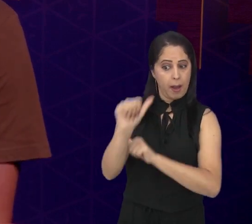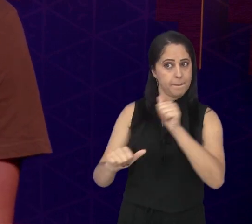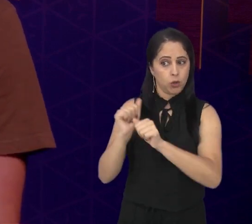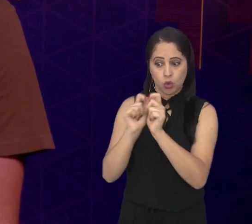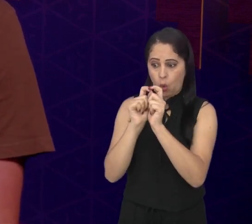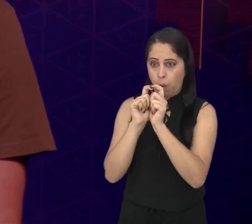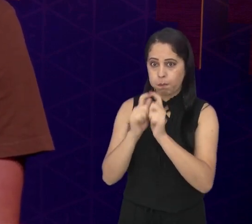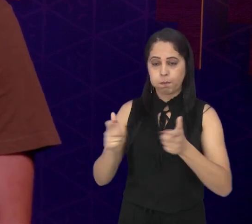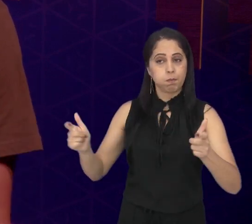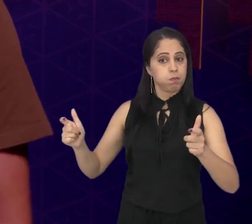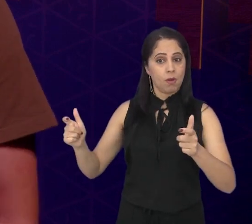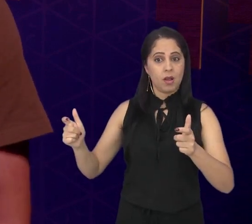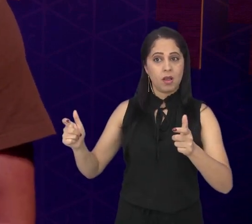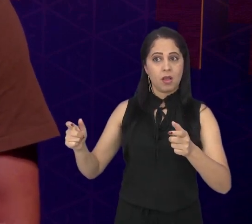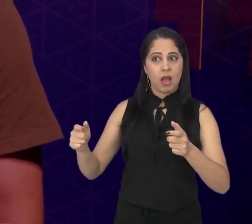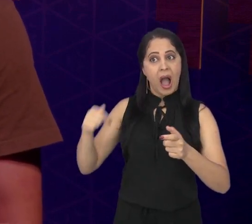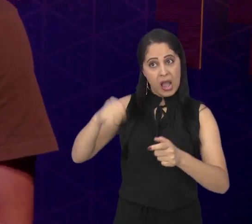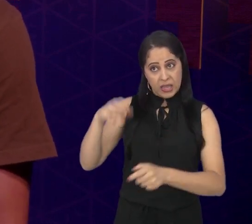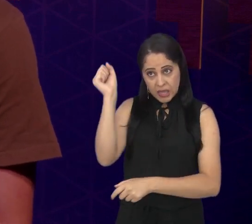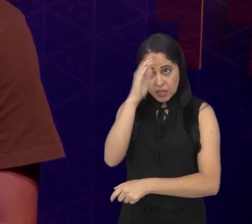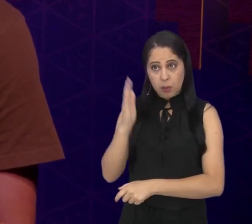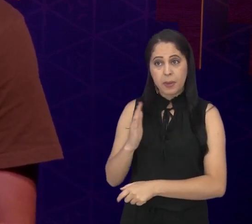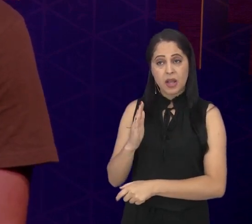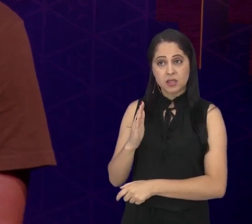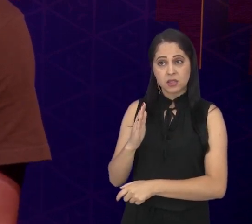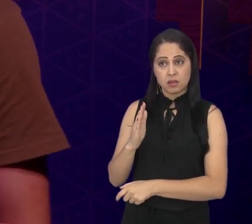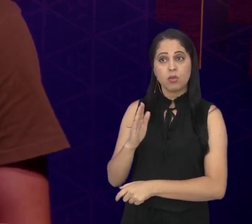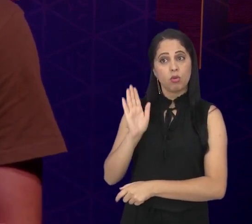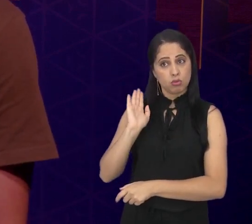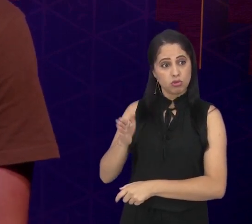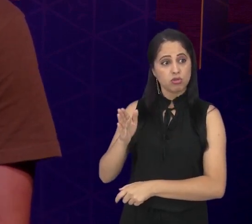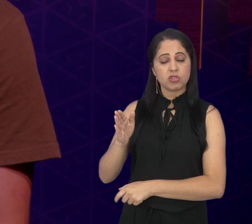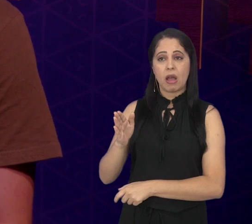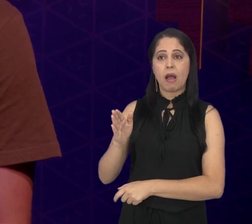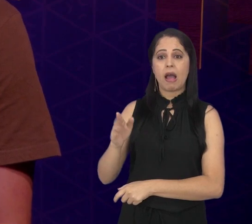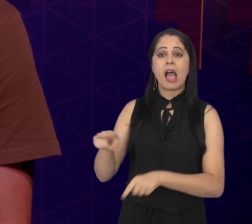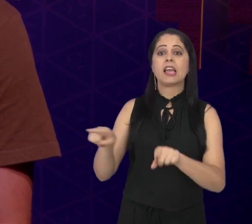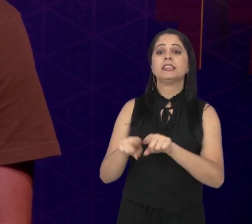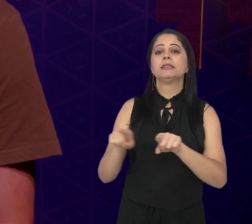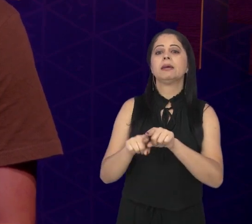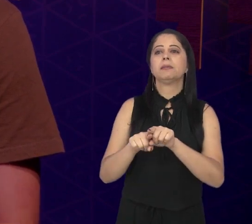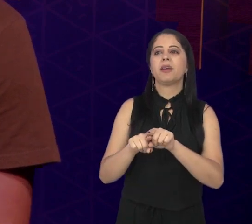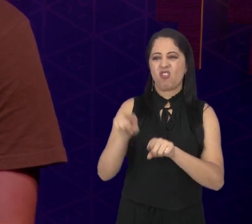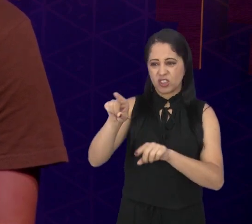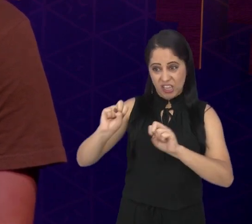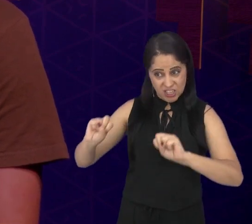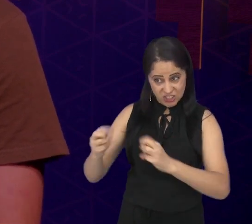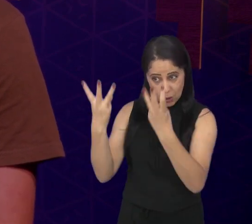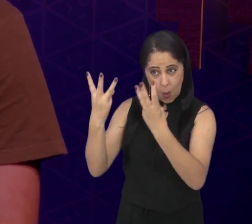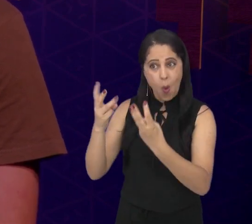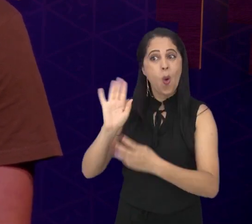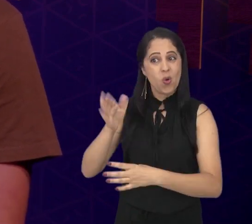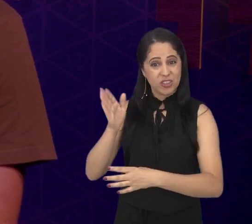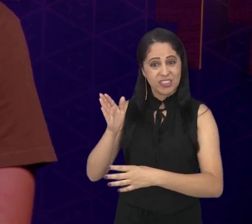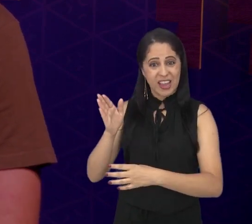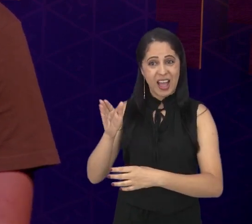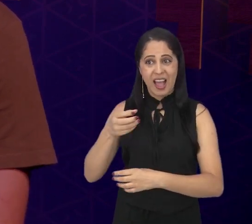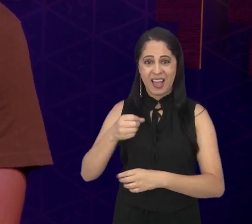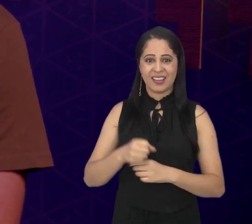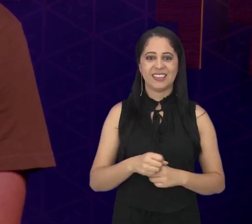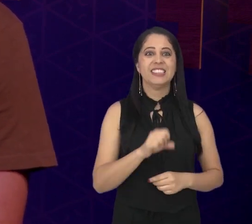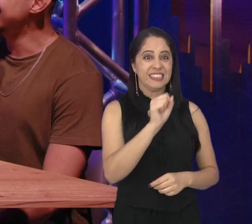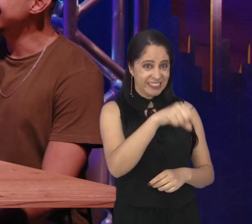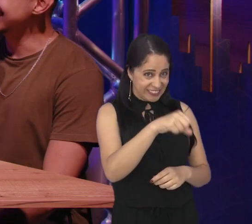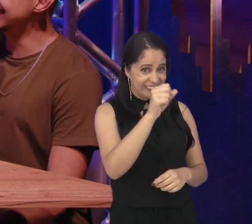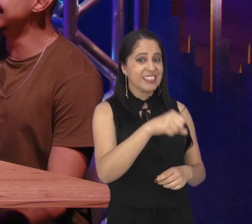lá? Porque aumenta o turismo. Porque Aumenta a galera muito. daqui gosta muito. Quantos artistas coreanos não vêm para cá? Você já foi no show de alguns, né? Já